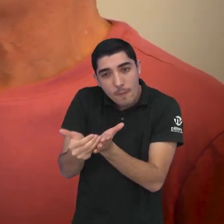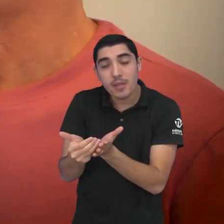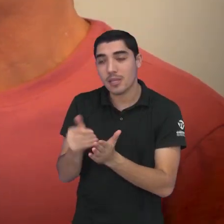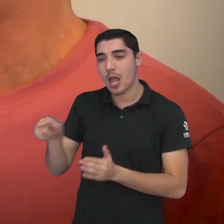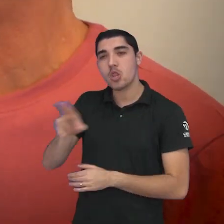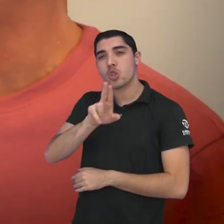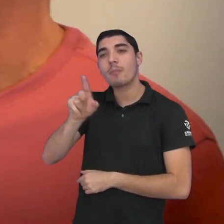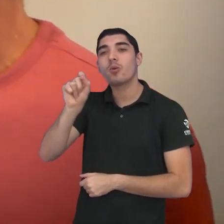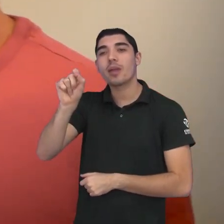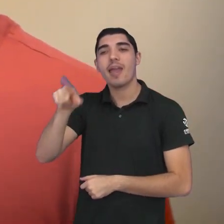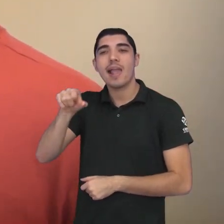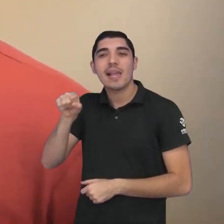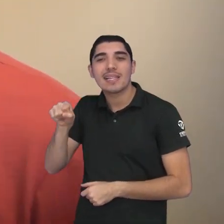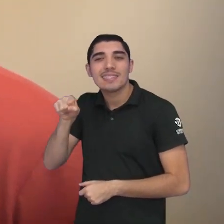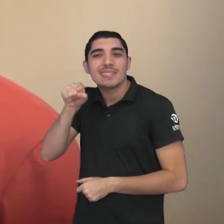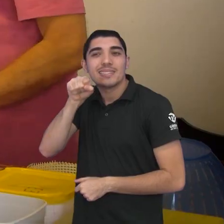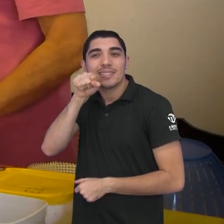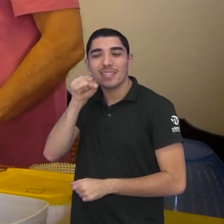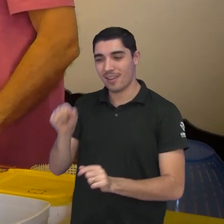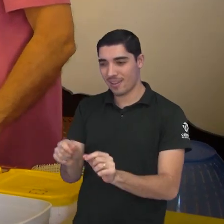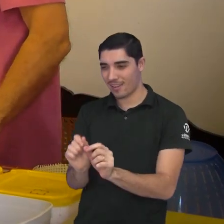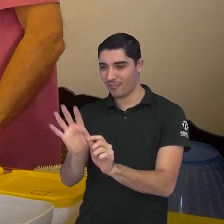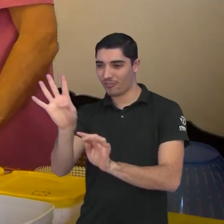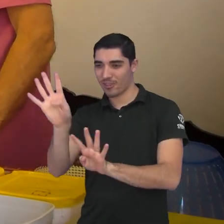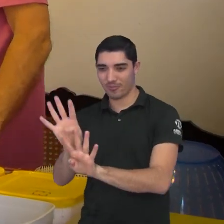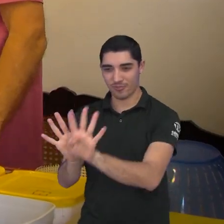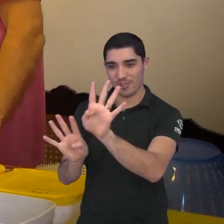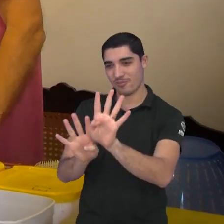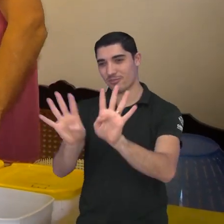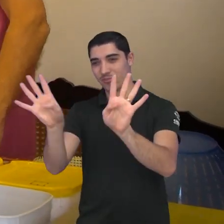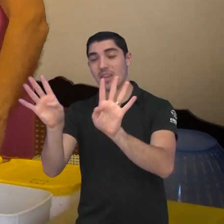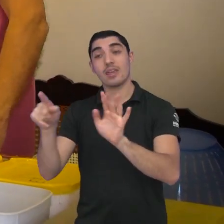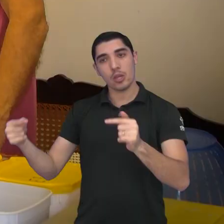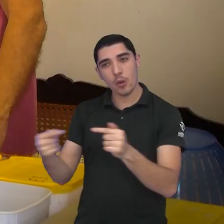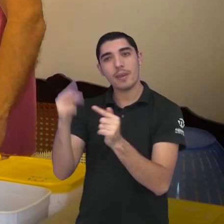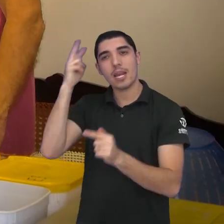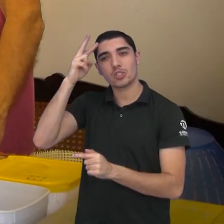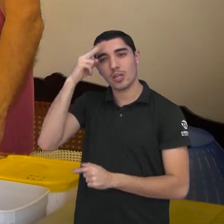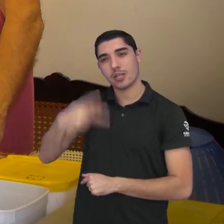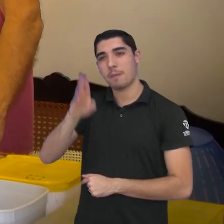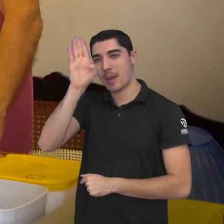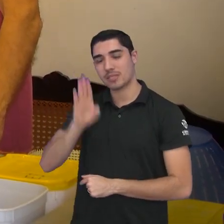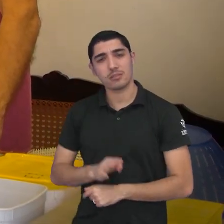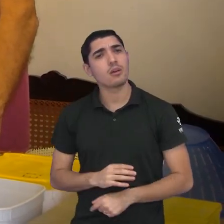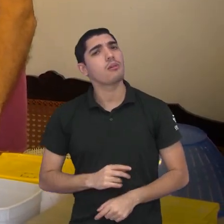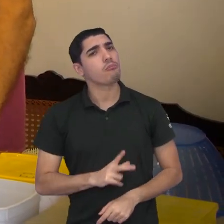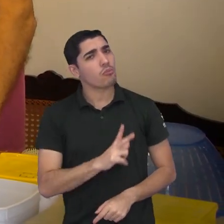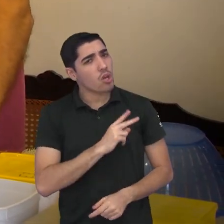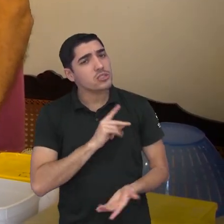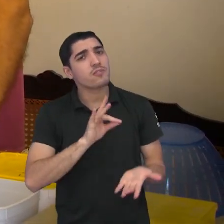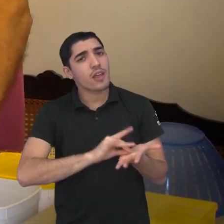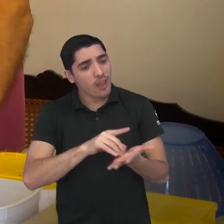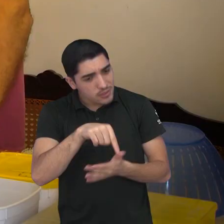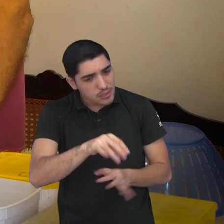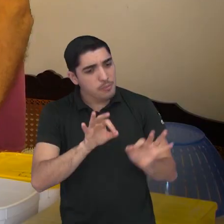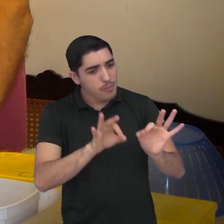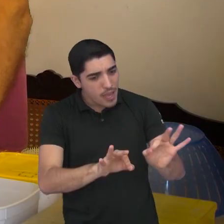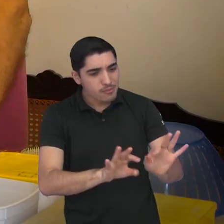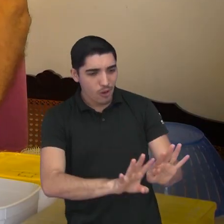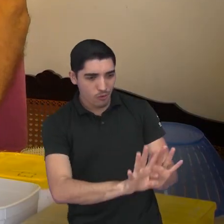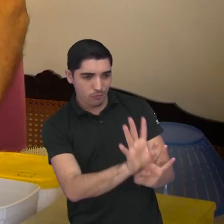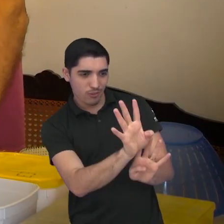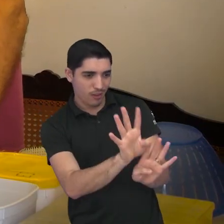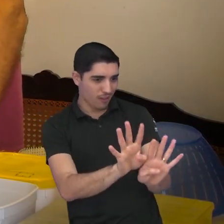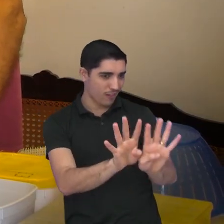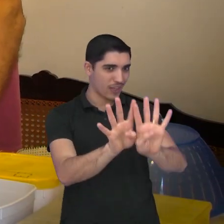elas foram também relacionadas com temas assim do Brasil. E aqui tem mesmo, ó, são canaviais, né? Que dá para dividir, dá para ser